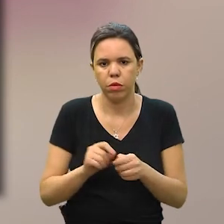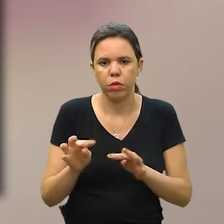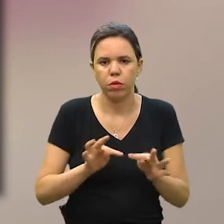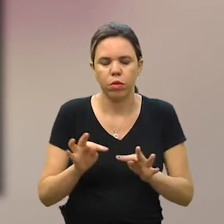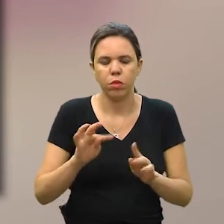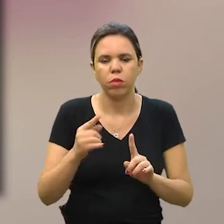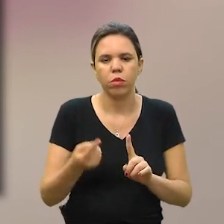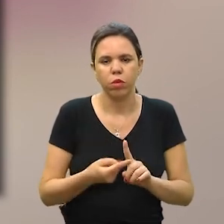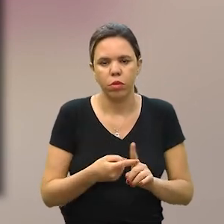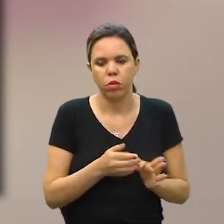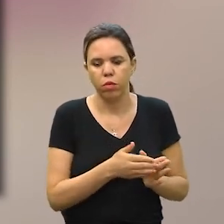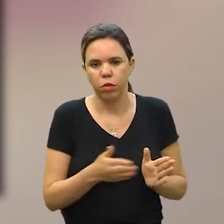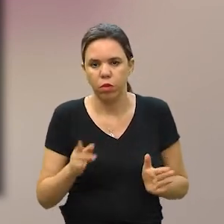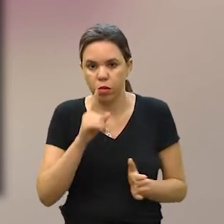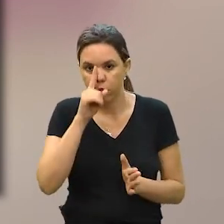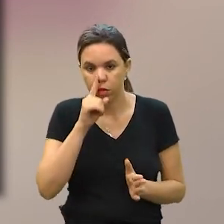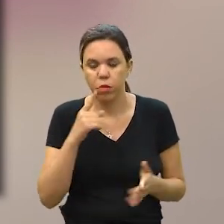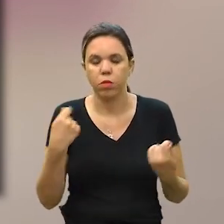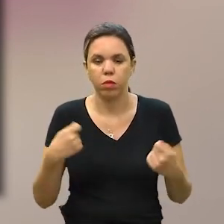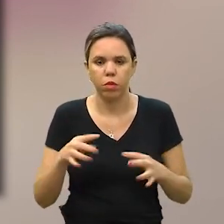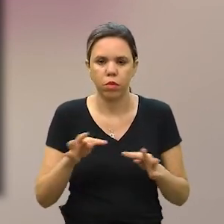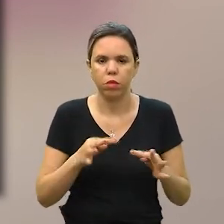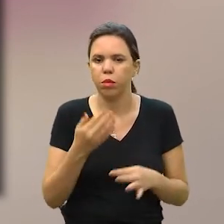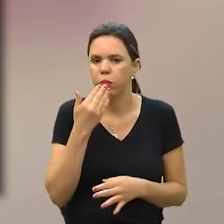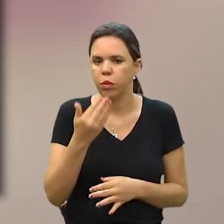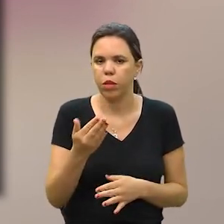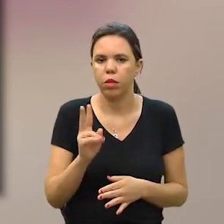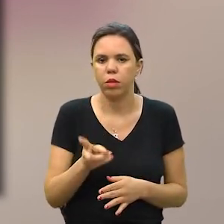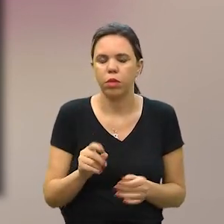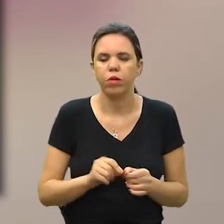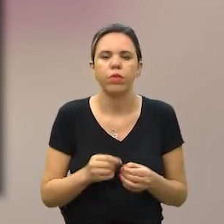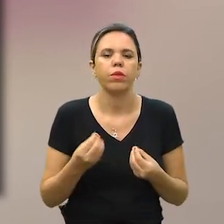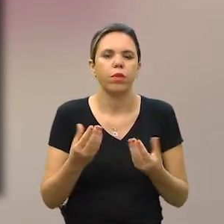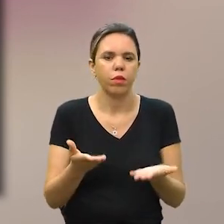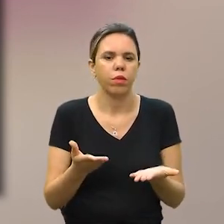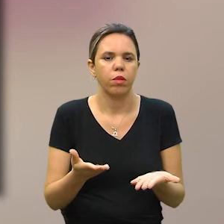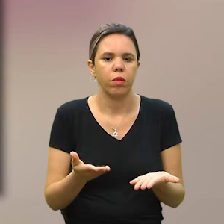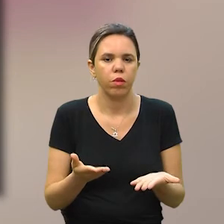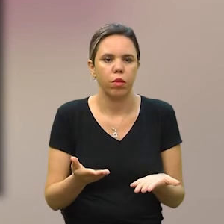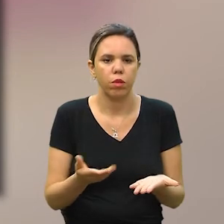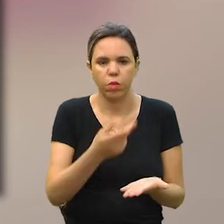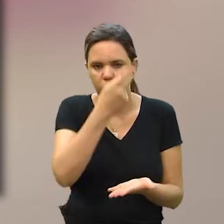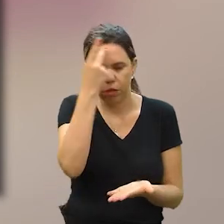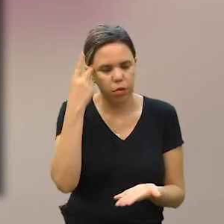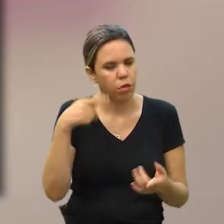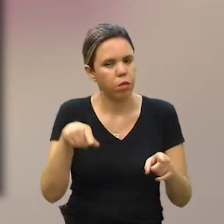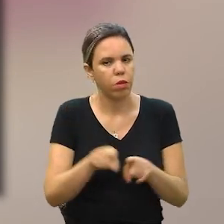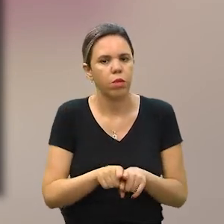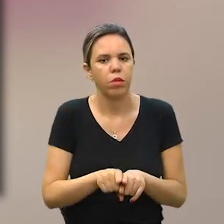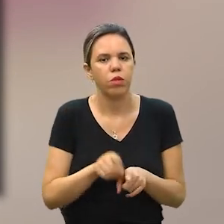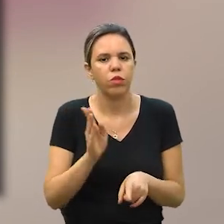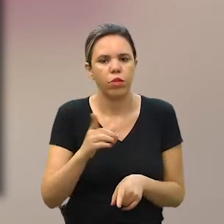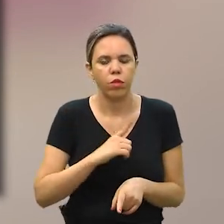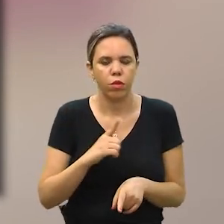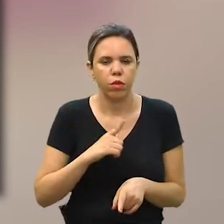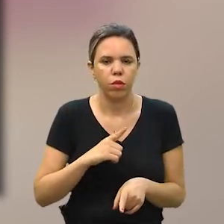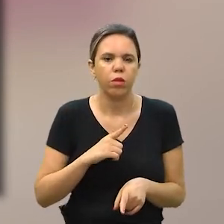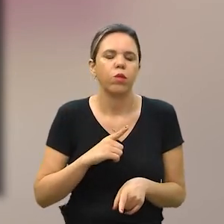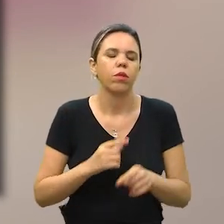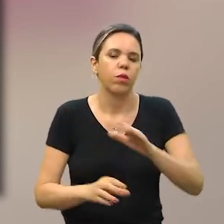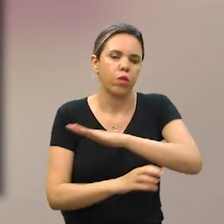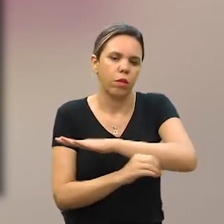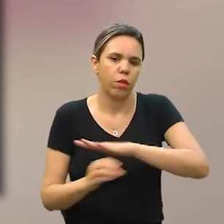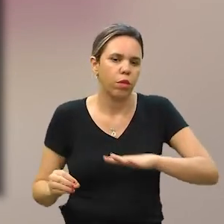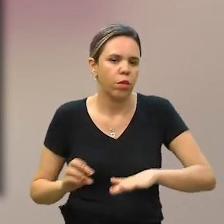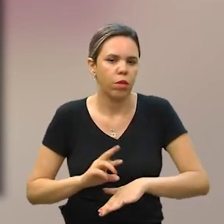um pré-natal de alto risco. Então, para pedir para que sejam encaminhadas, e essas pacientes também que já tiveram